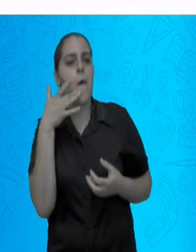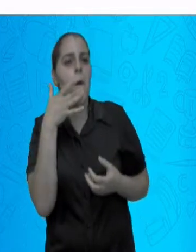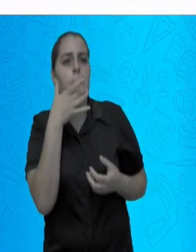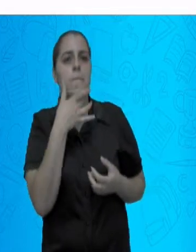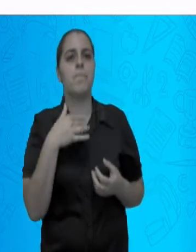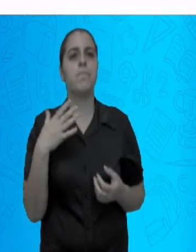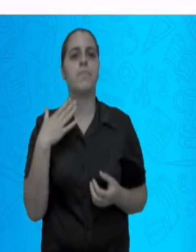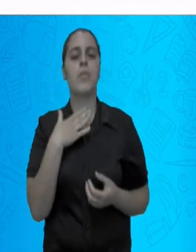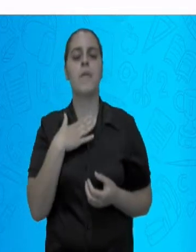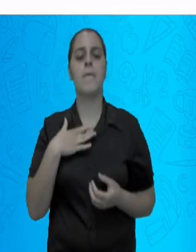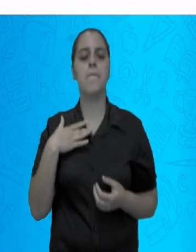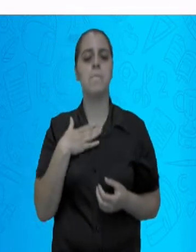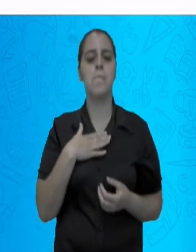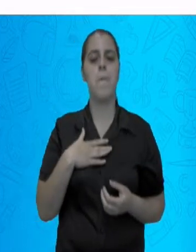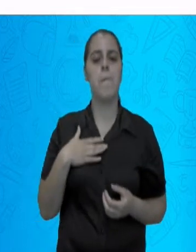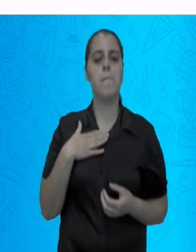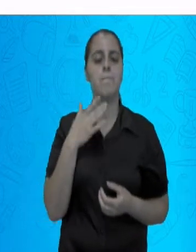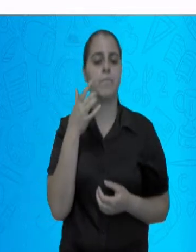quente.